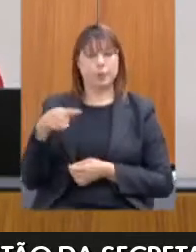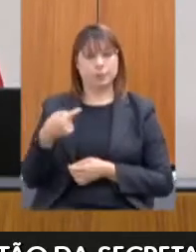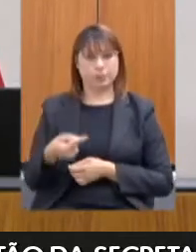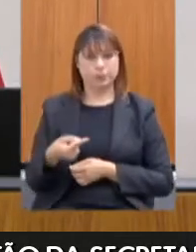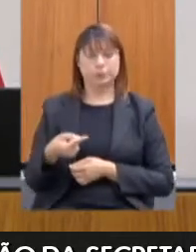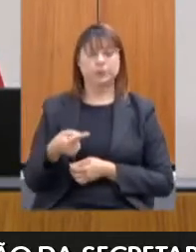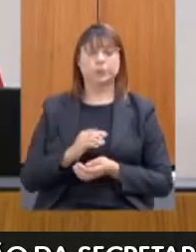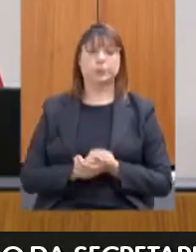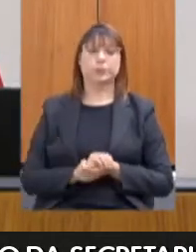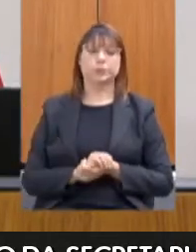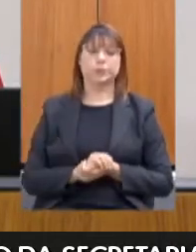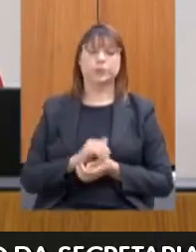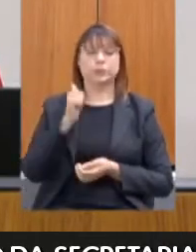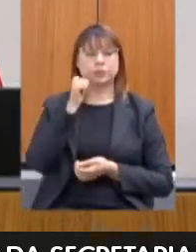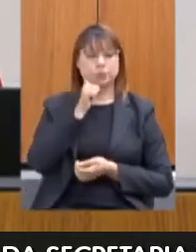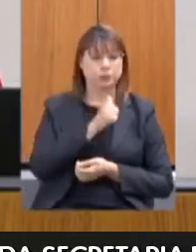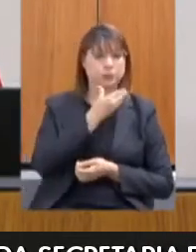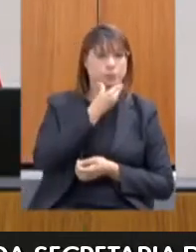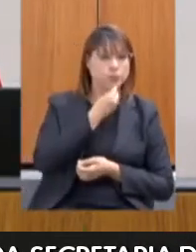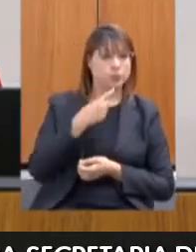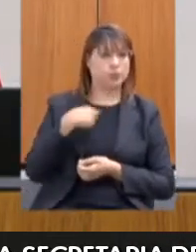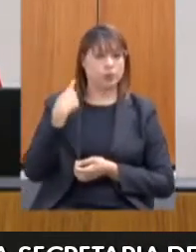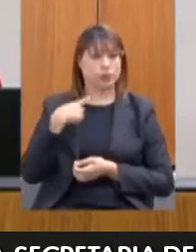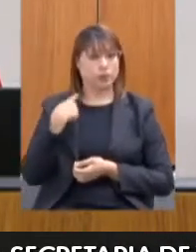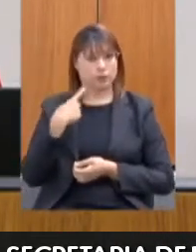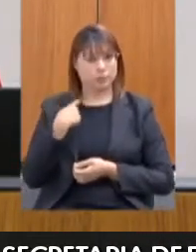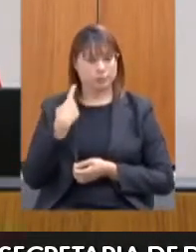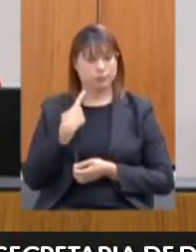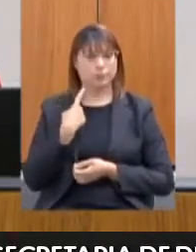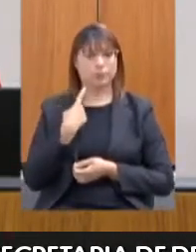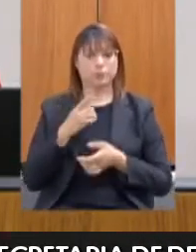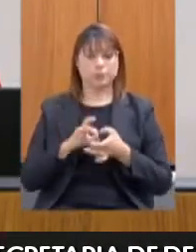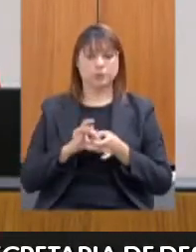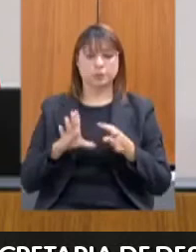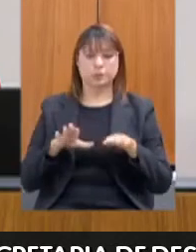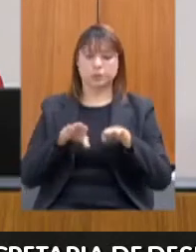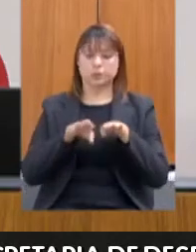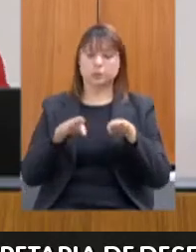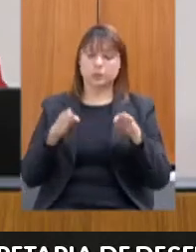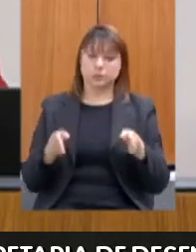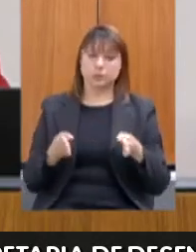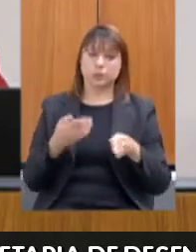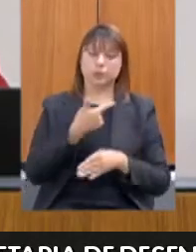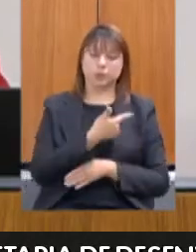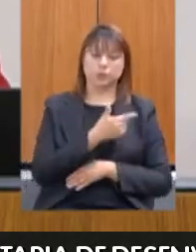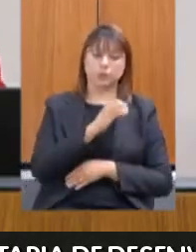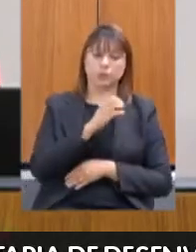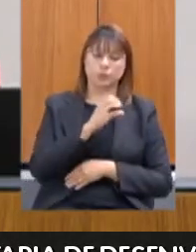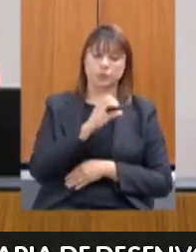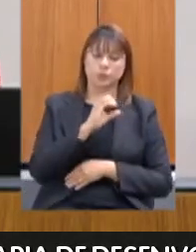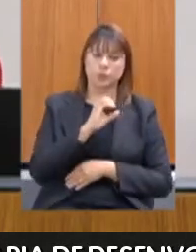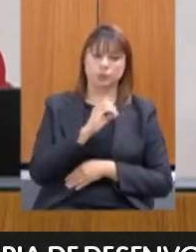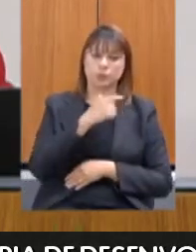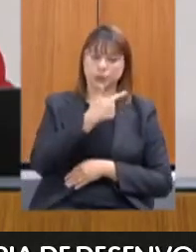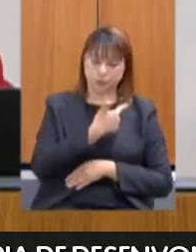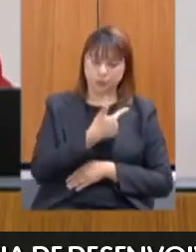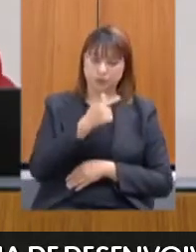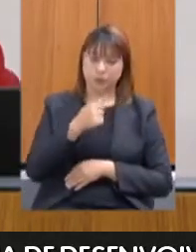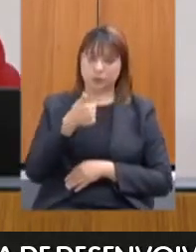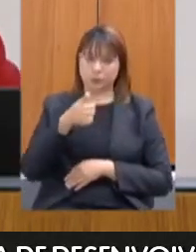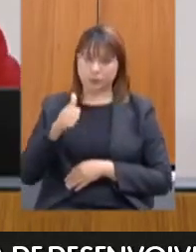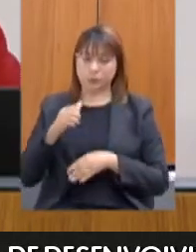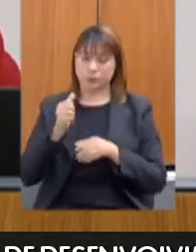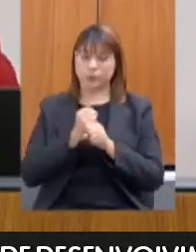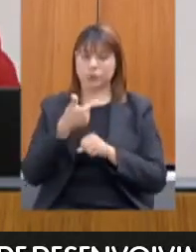será concedida a palavra às deputadas e aos deputados dos termos da deliberação da mesa, número 2711 de 2019,